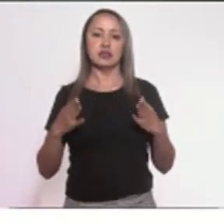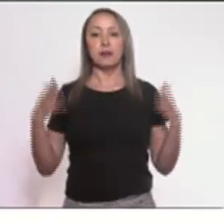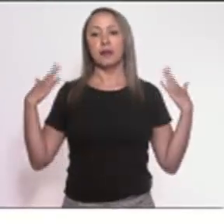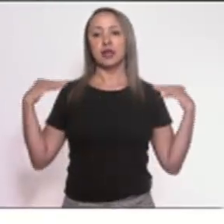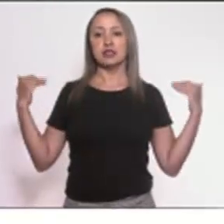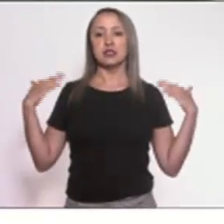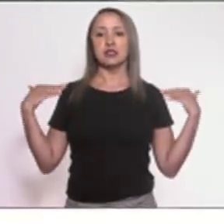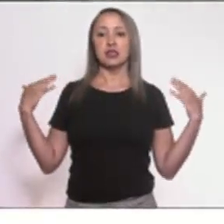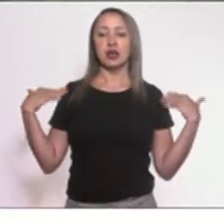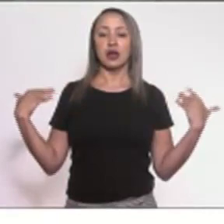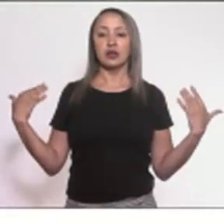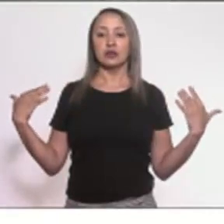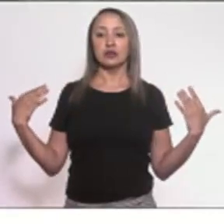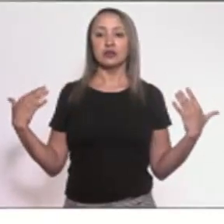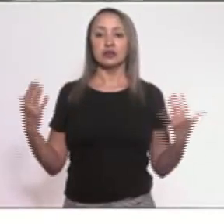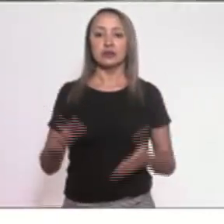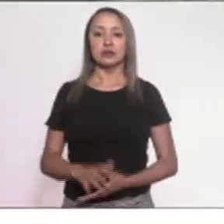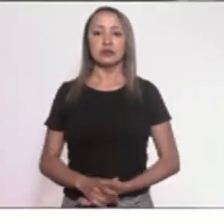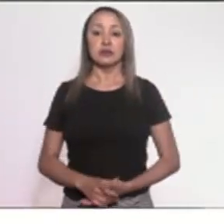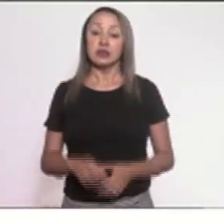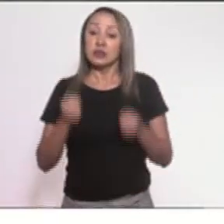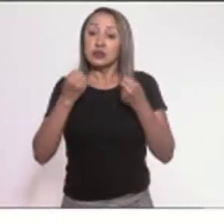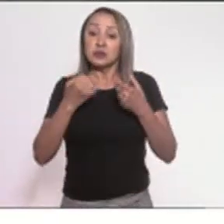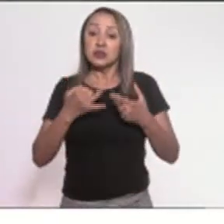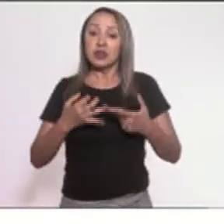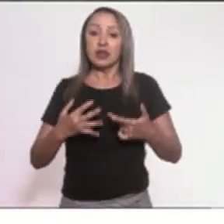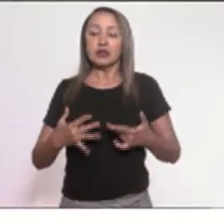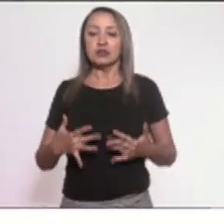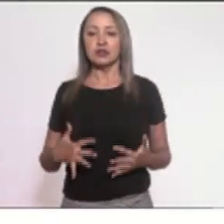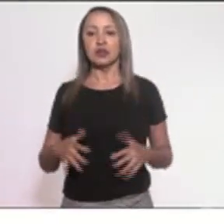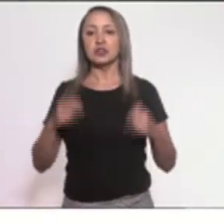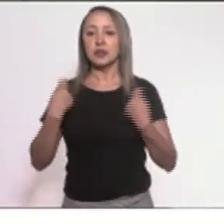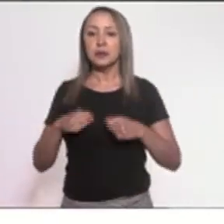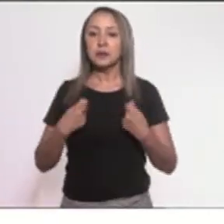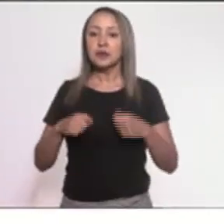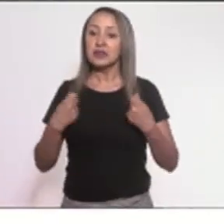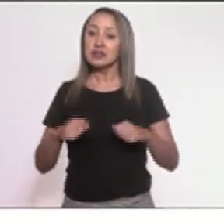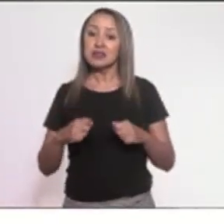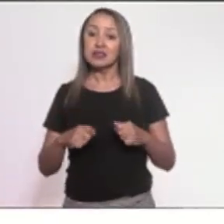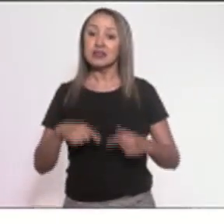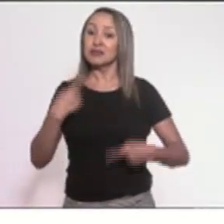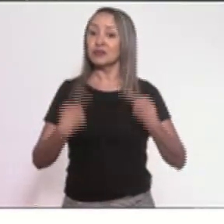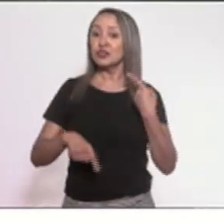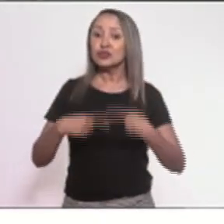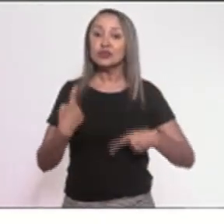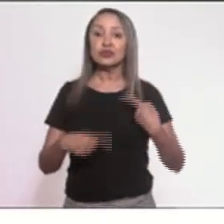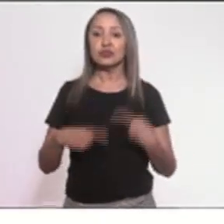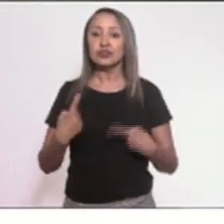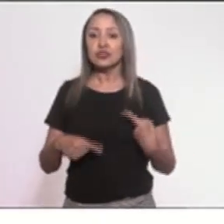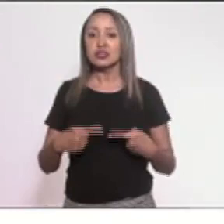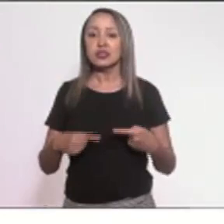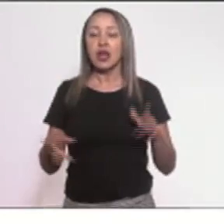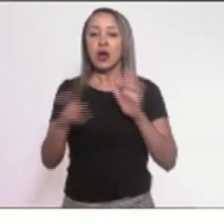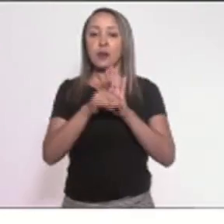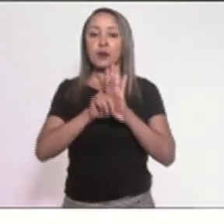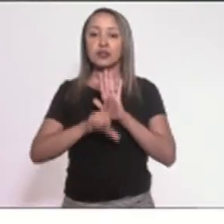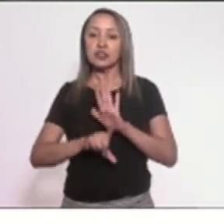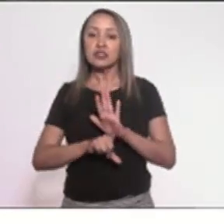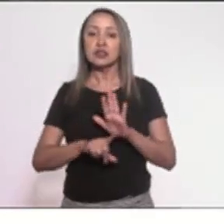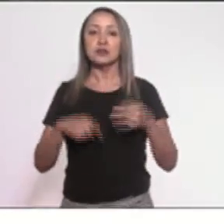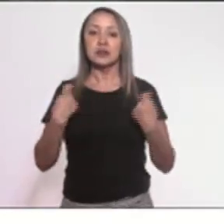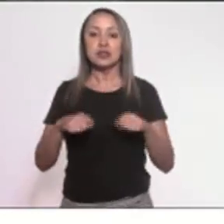dele. Entendeu? Então, essas são explicações que precisam ser debatidas e discutidas. O projeto é para